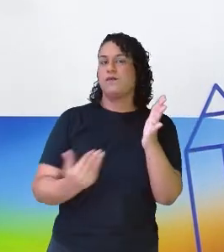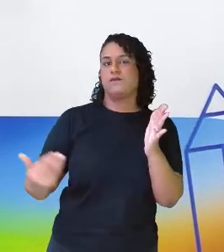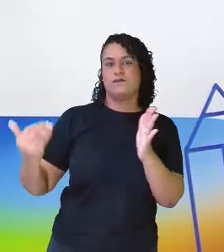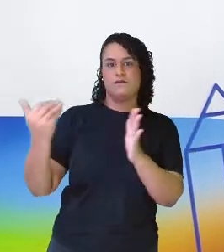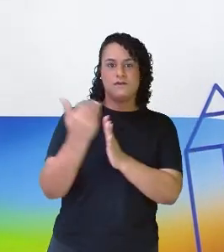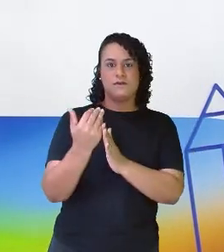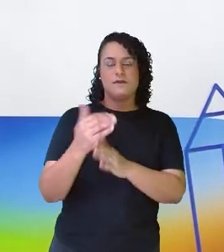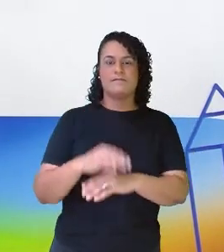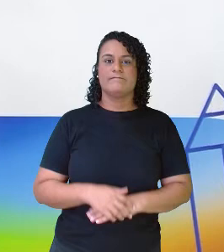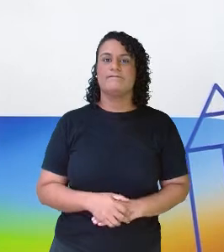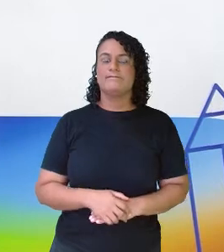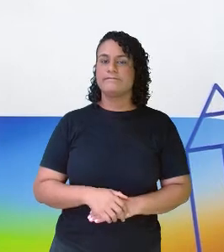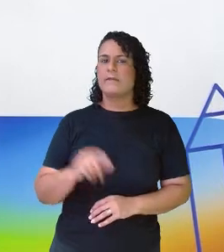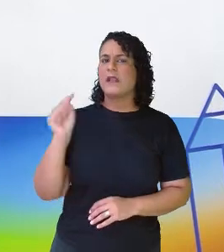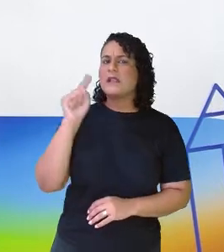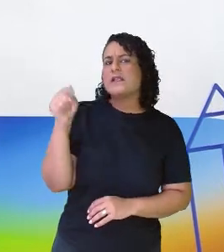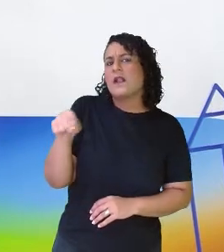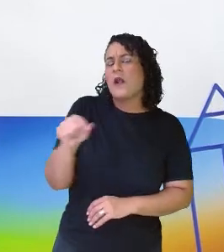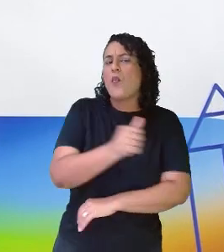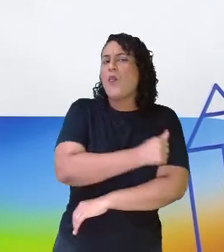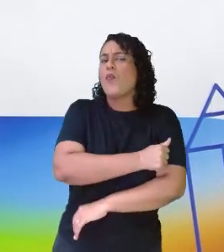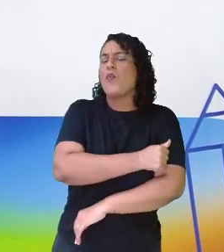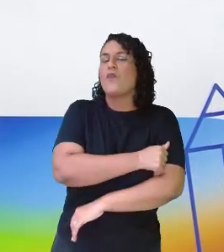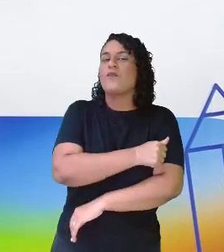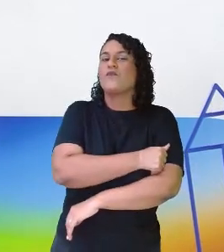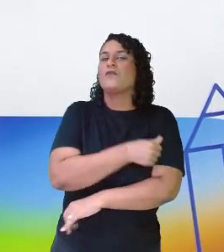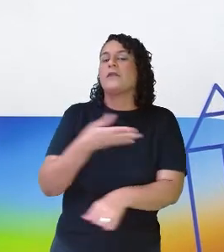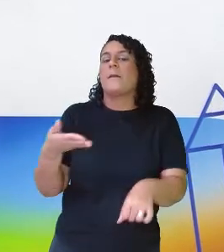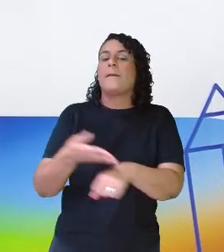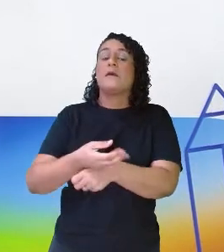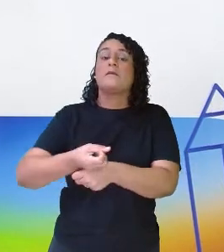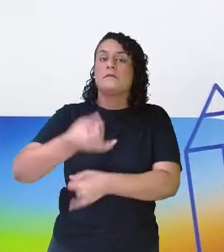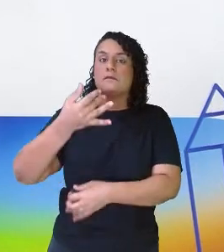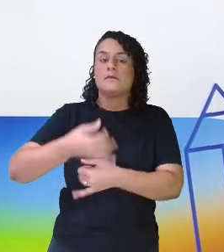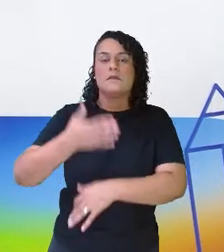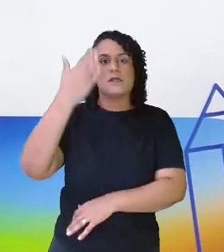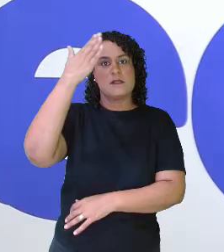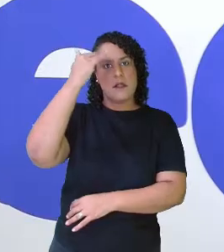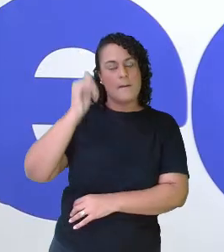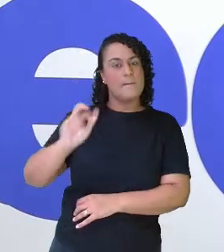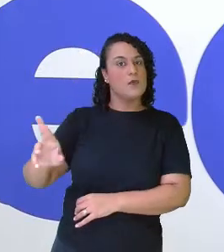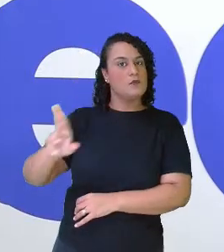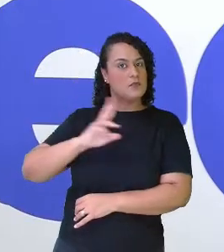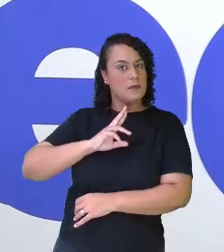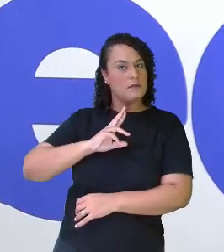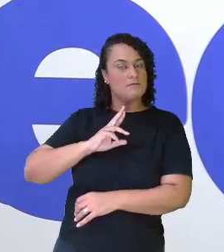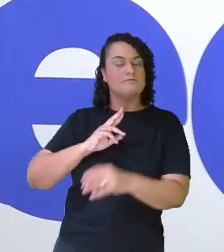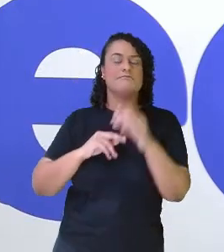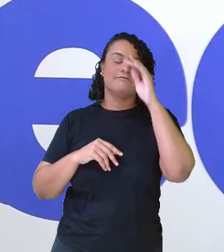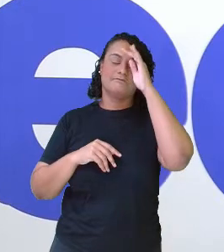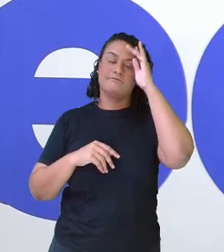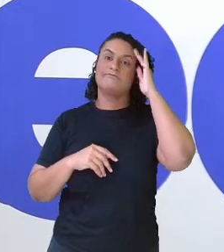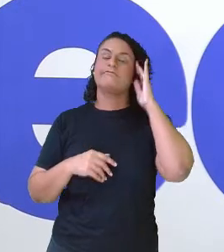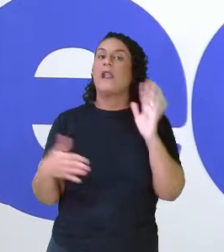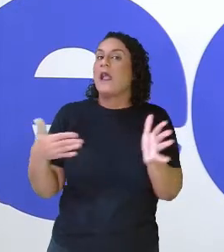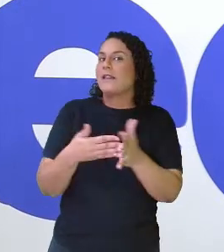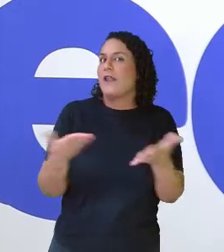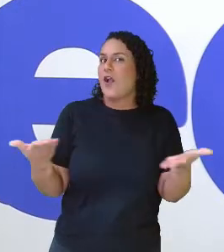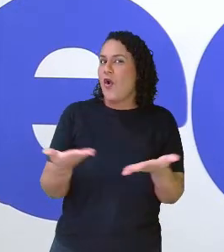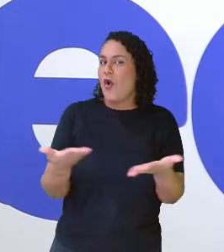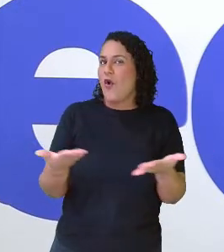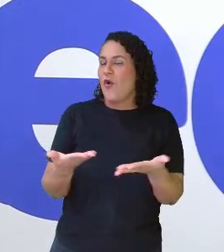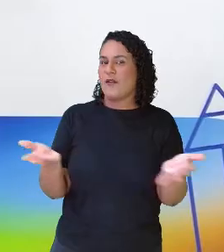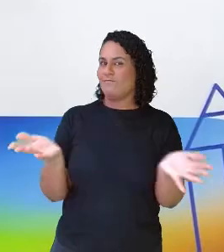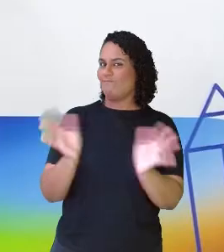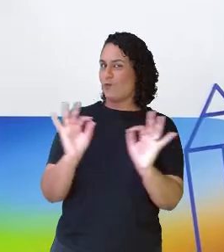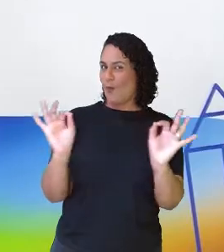alguém sabe qual é o local onde que a gente encontra esse material, professora Márcia? Até o momento, viu, então vamos deixando rolar aí, né, para